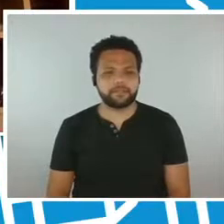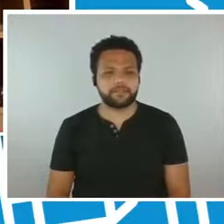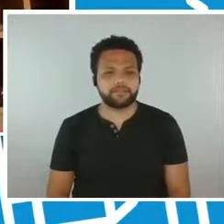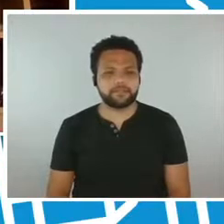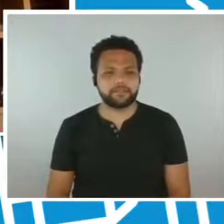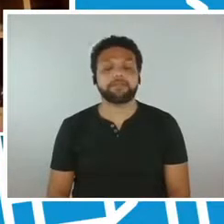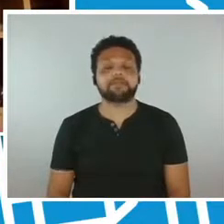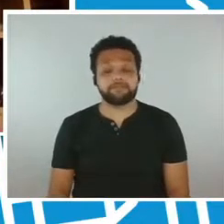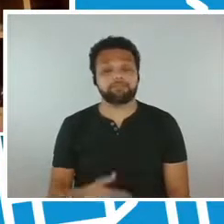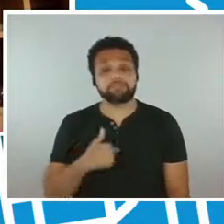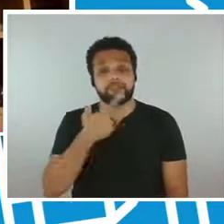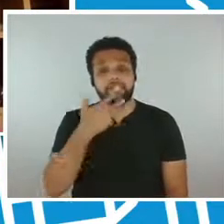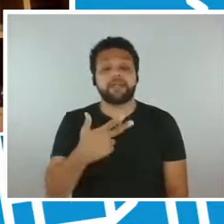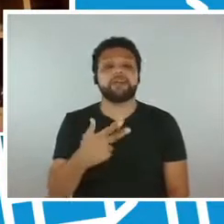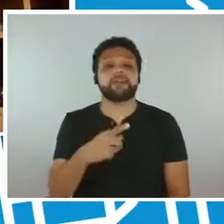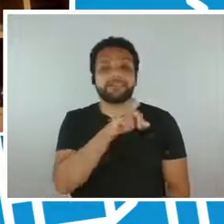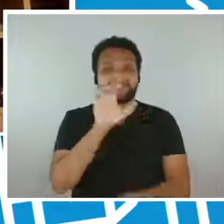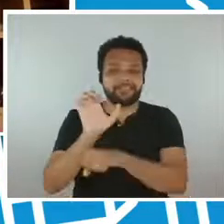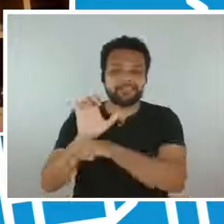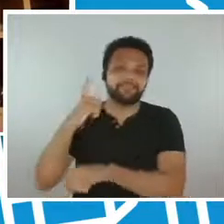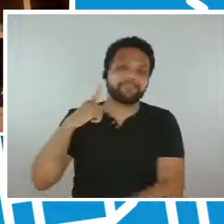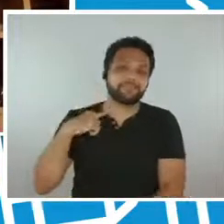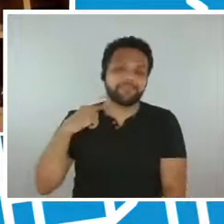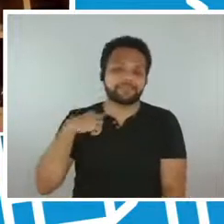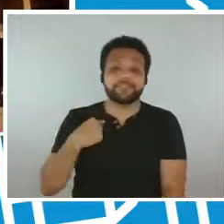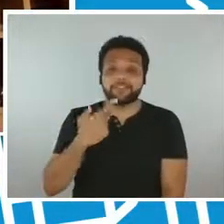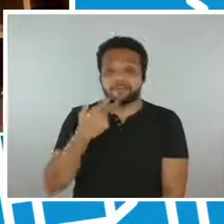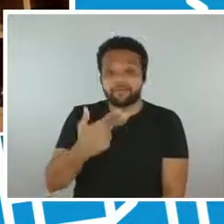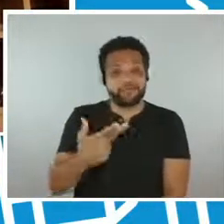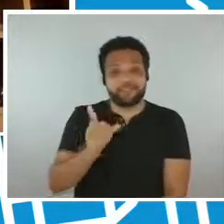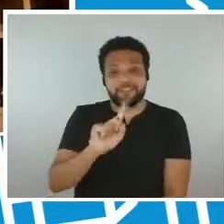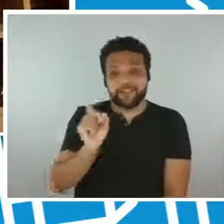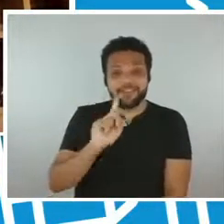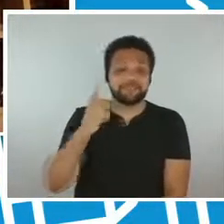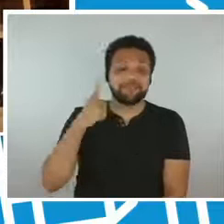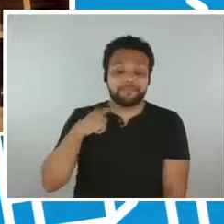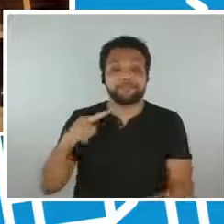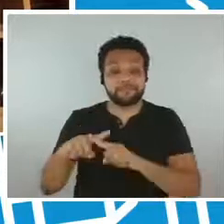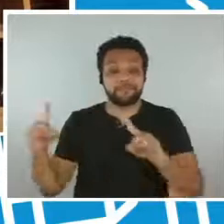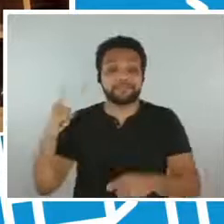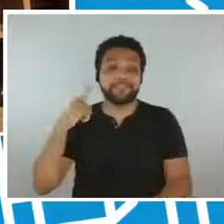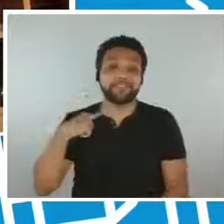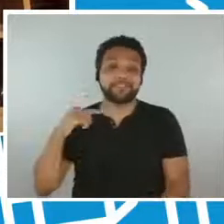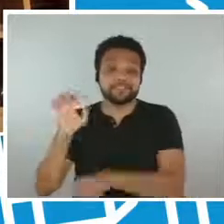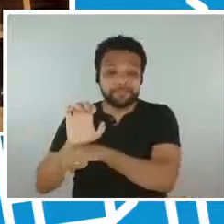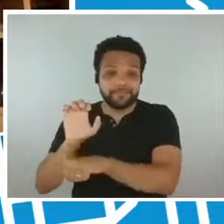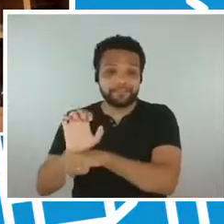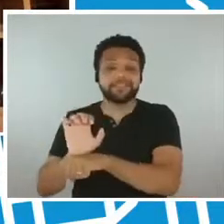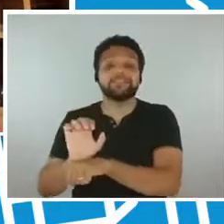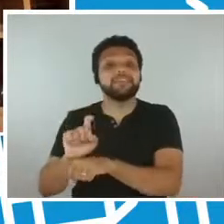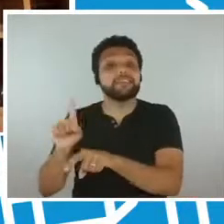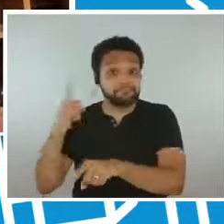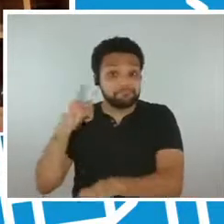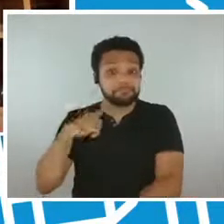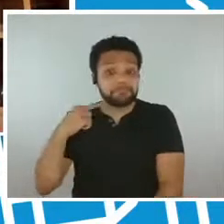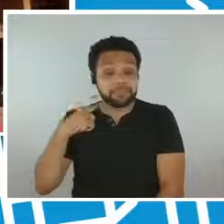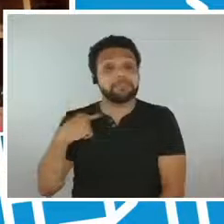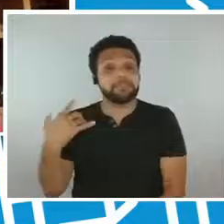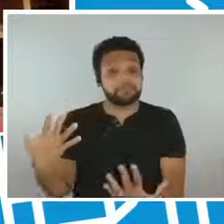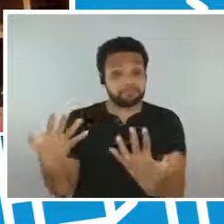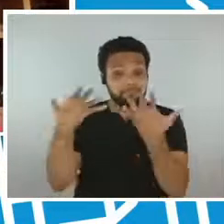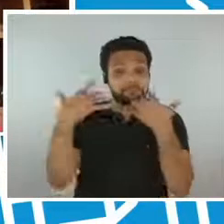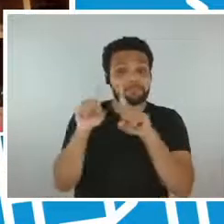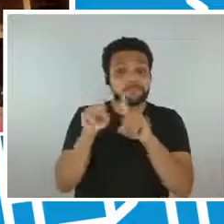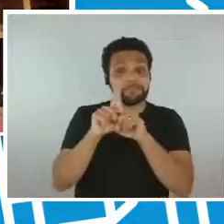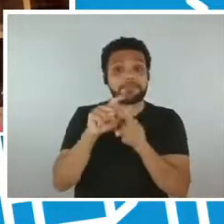Gerais reclamou, que eu não disse que Minas Gerais também está, certo? Mas não é só Minas Gerais que está, não, também. O Amapá,